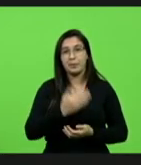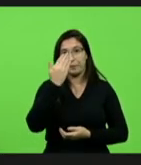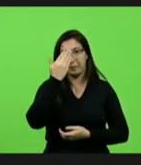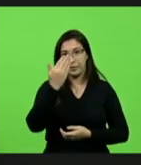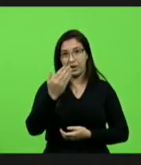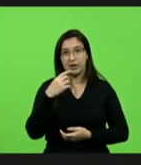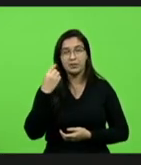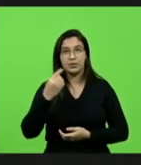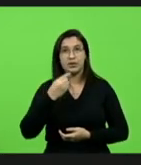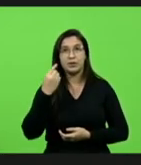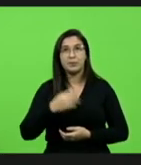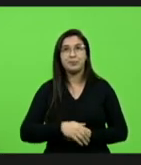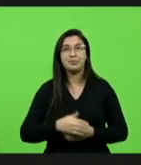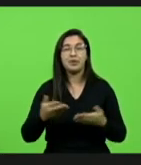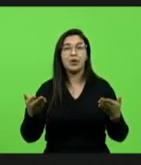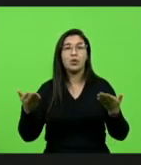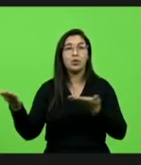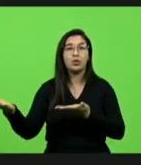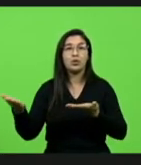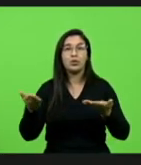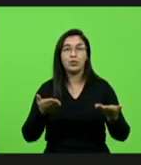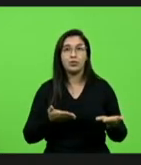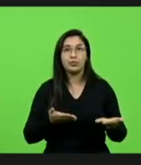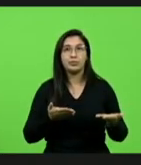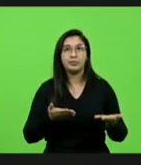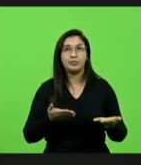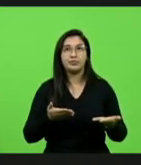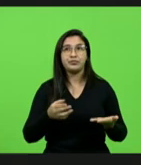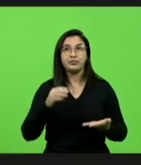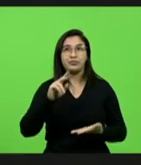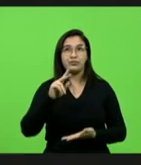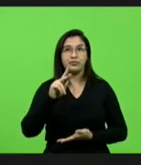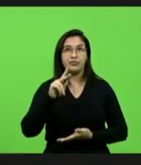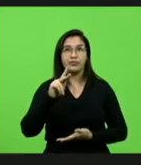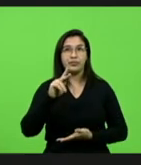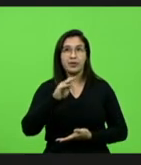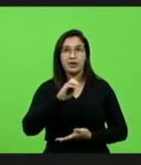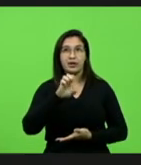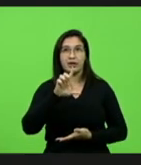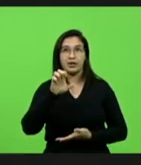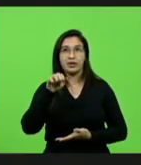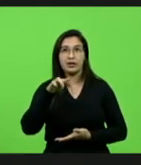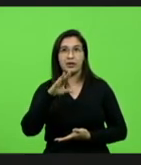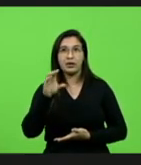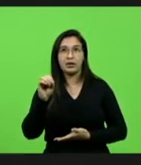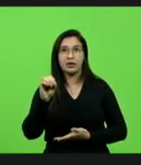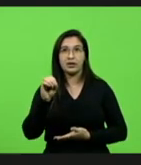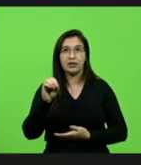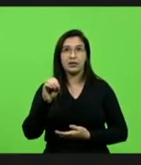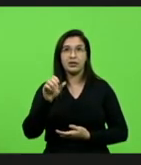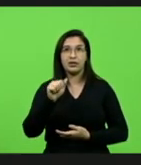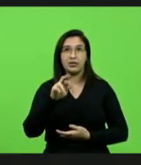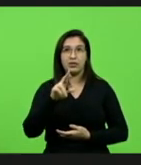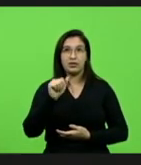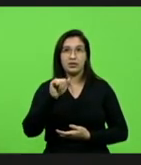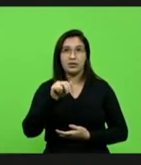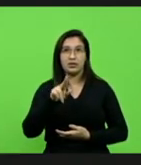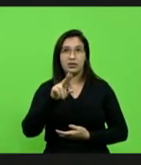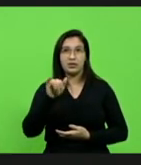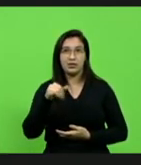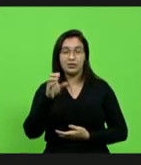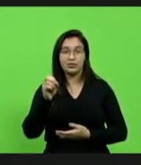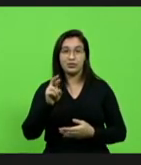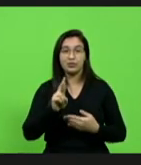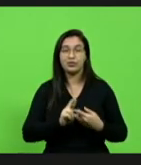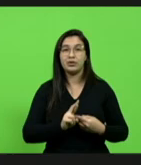Passo a palavra agora, então, ao Heleno Araújo, que representa, neste ato, a